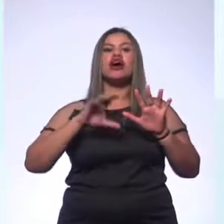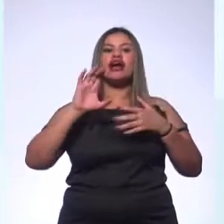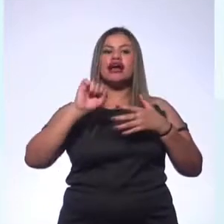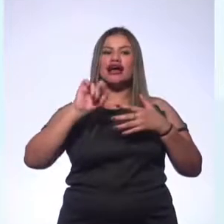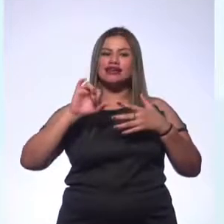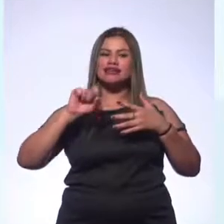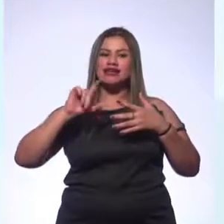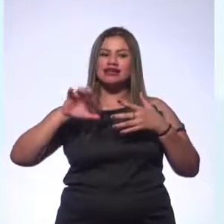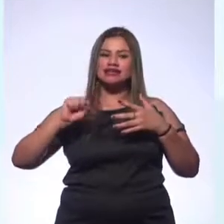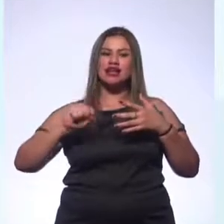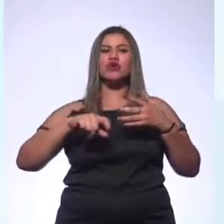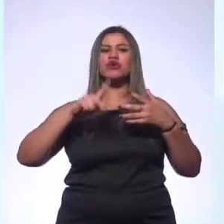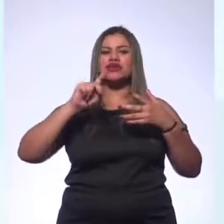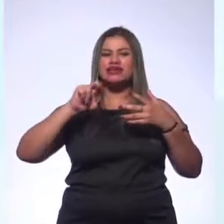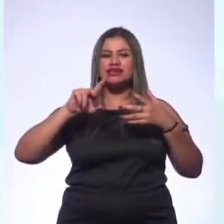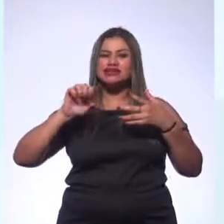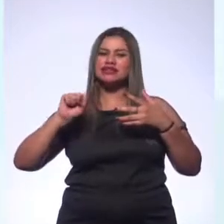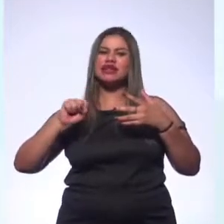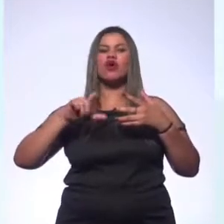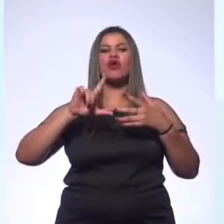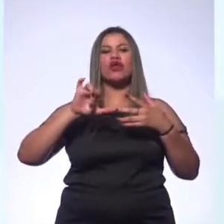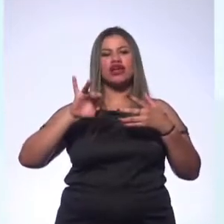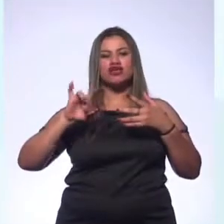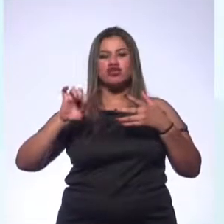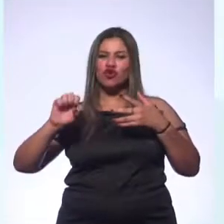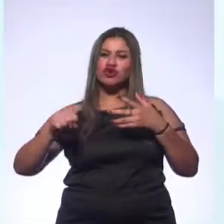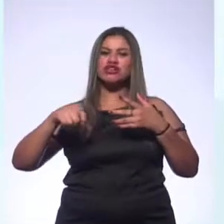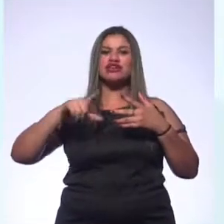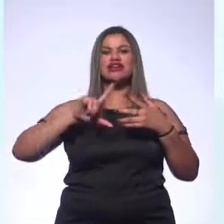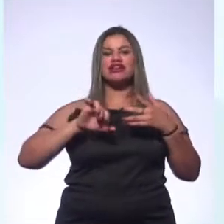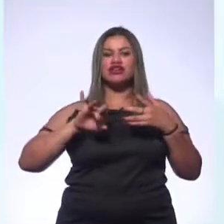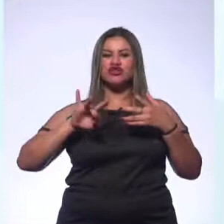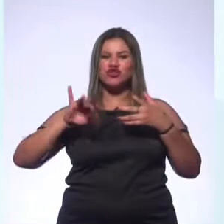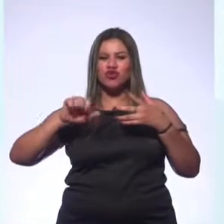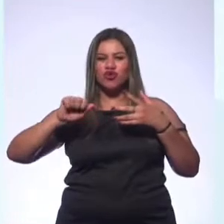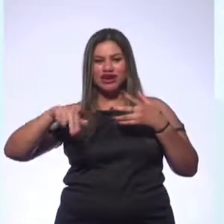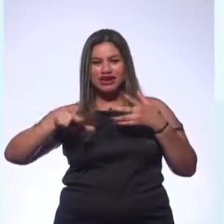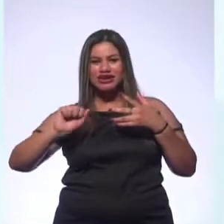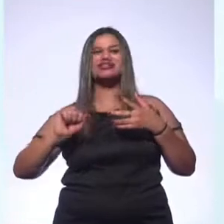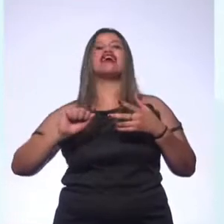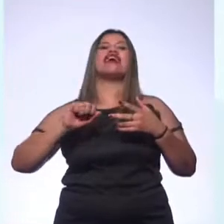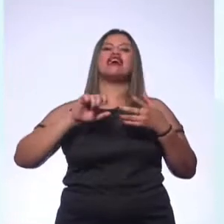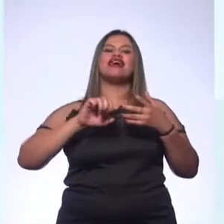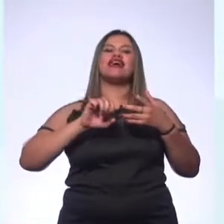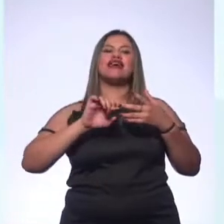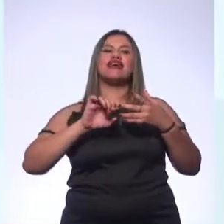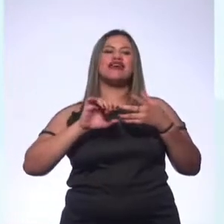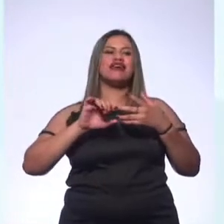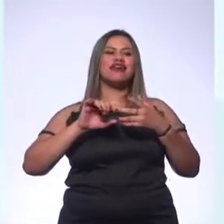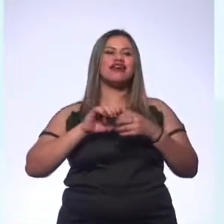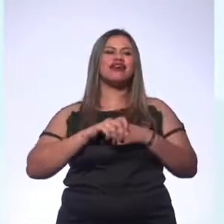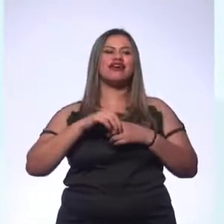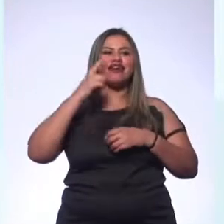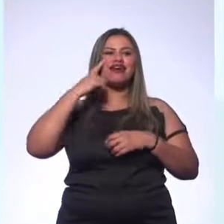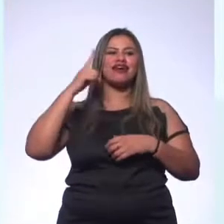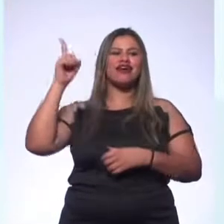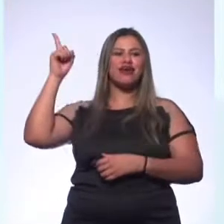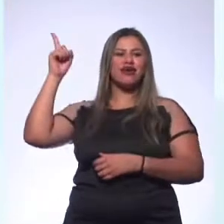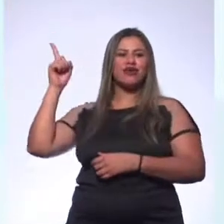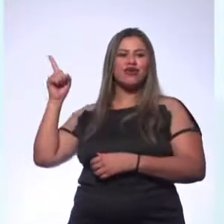Cazaquistão, Quirguistão, Letônia, Lituânia, Tajiquistão,